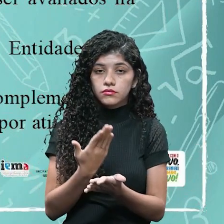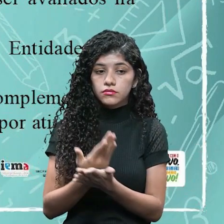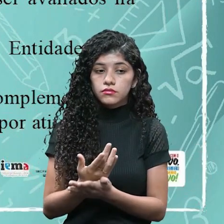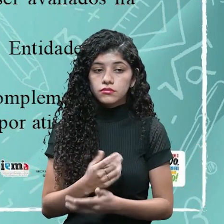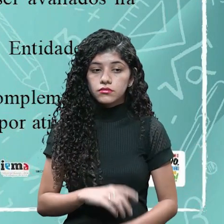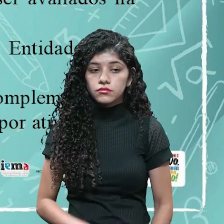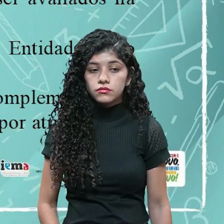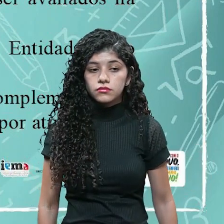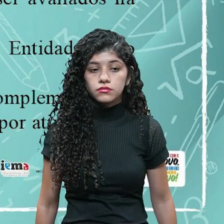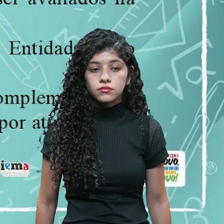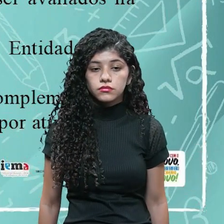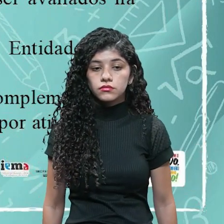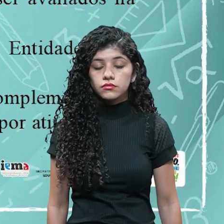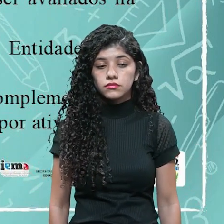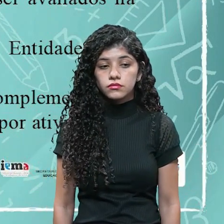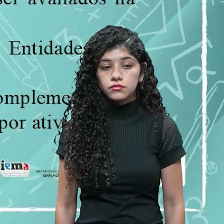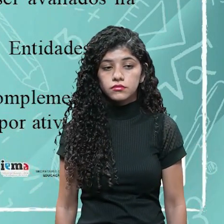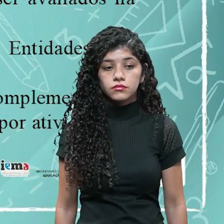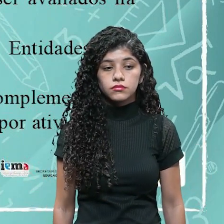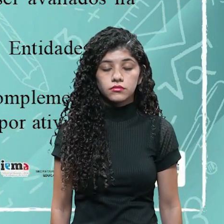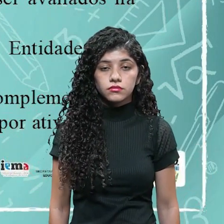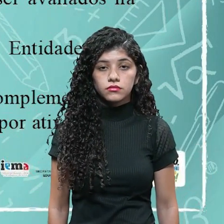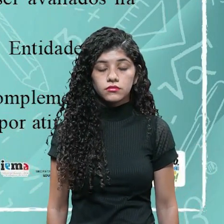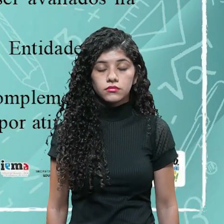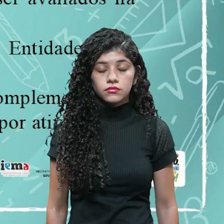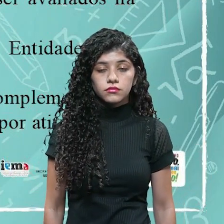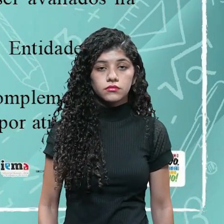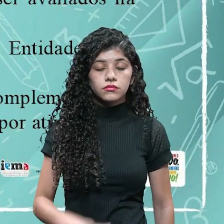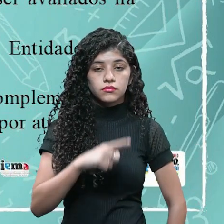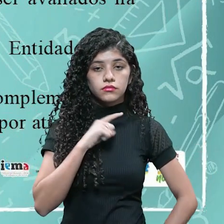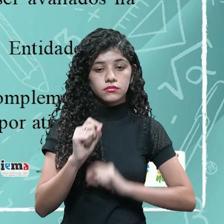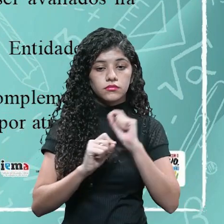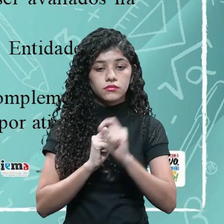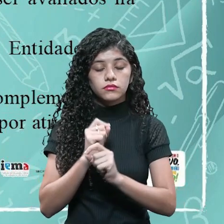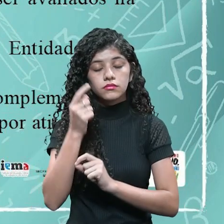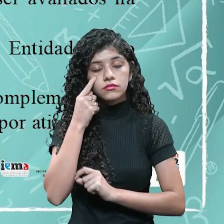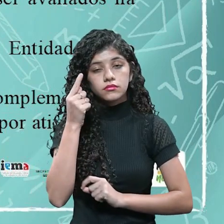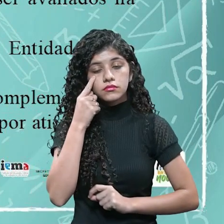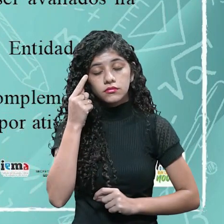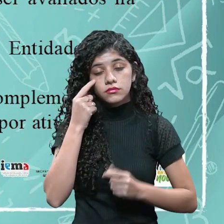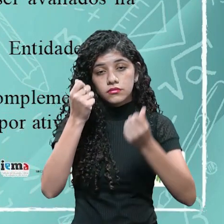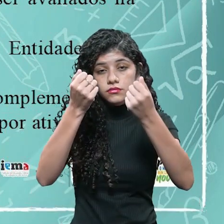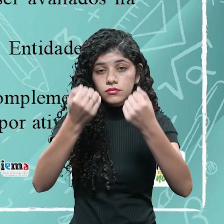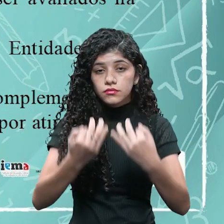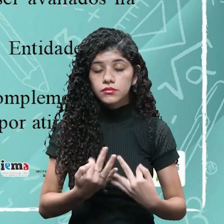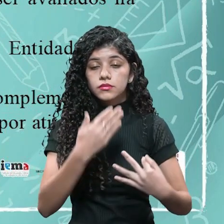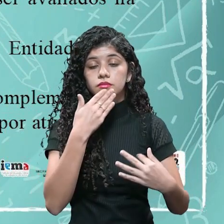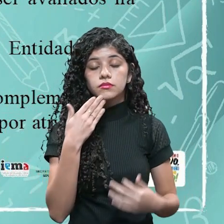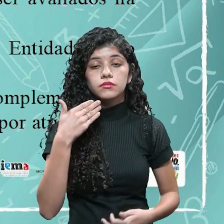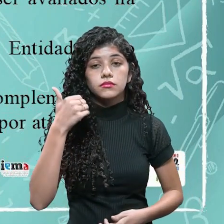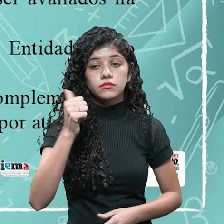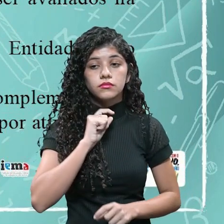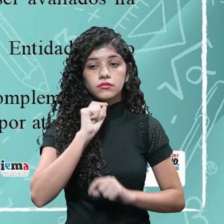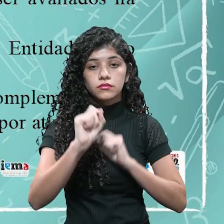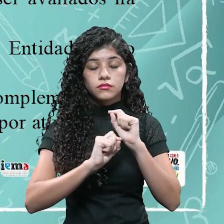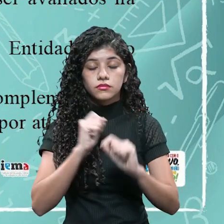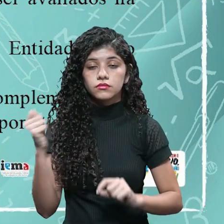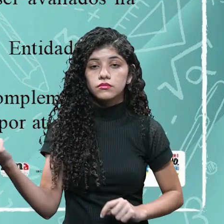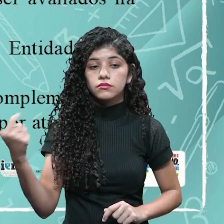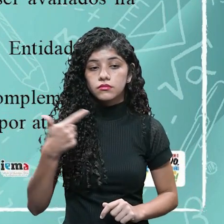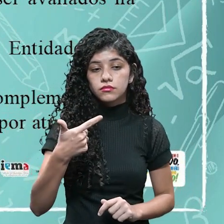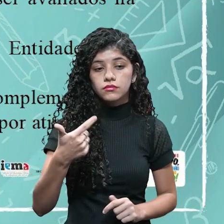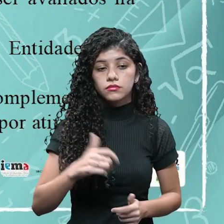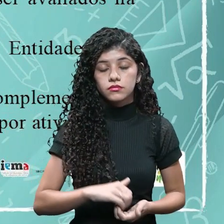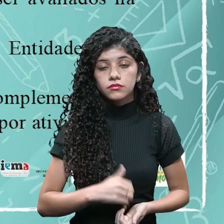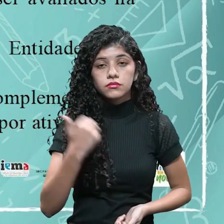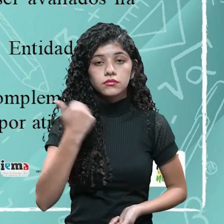é no tópico 10.8.2. Então aqui nós temos aqui algumas vertentes do que trata essa